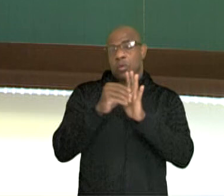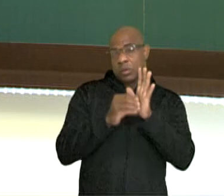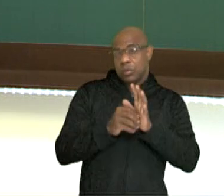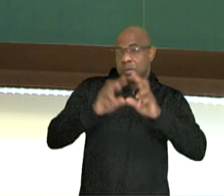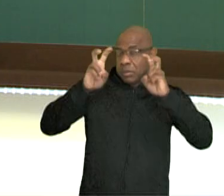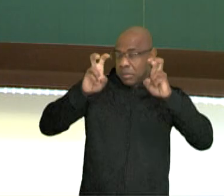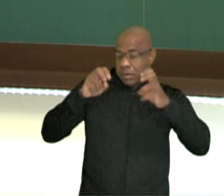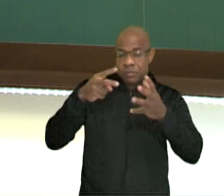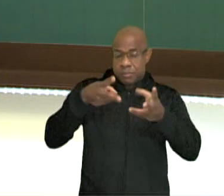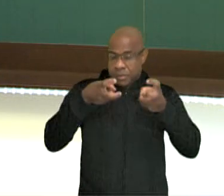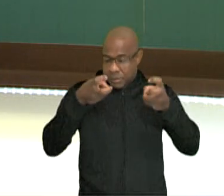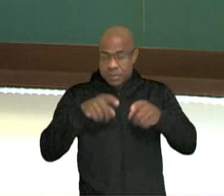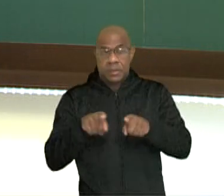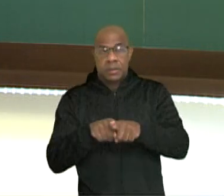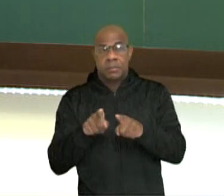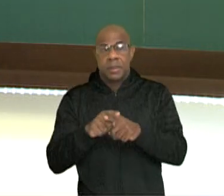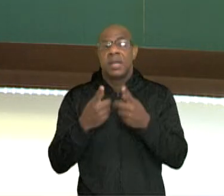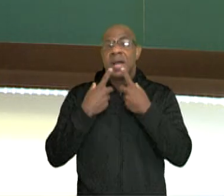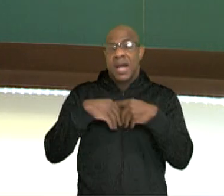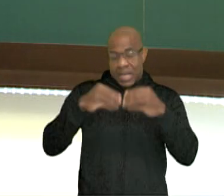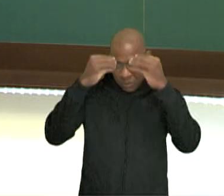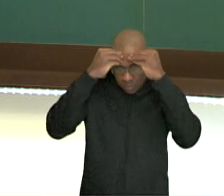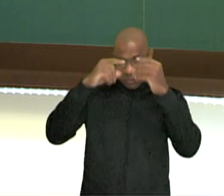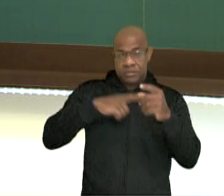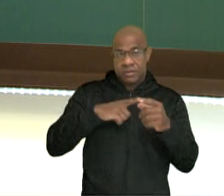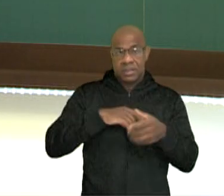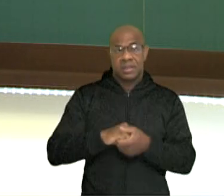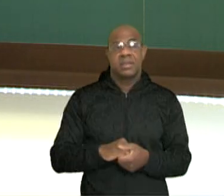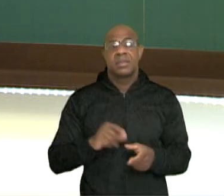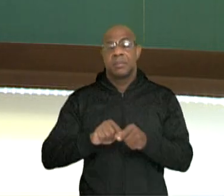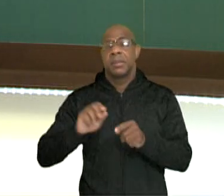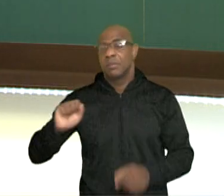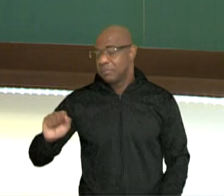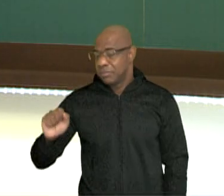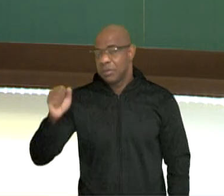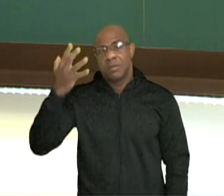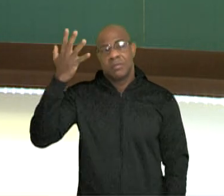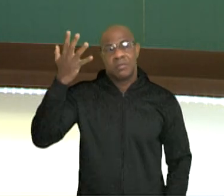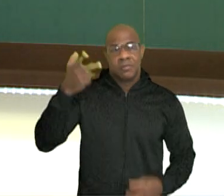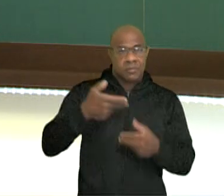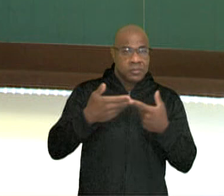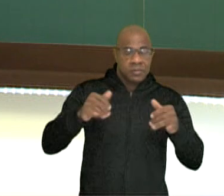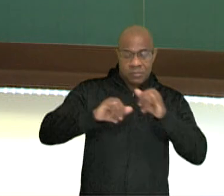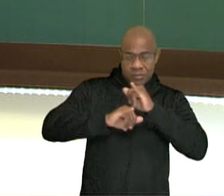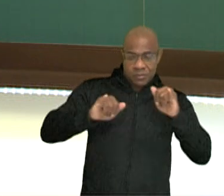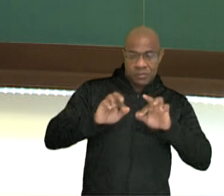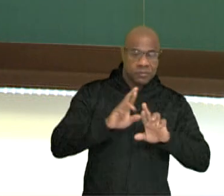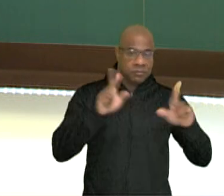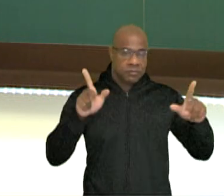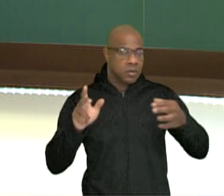E a linguagem empregada e o fato gerador desta notícia, diferenciando